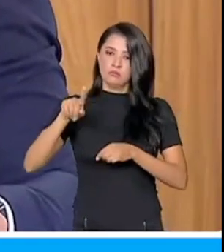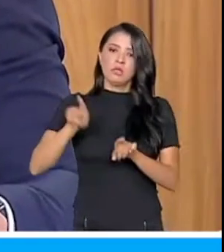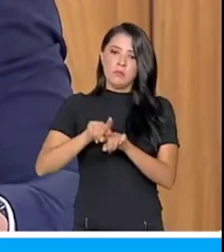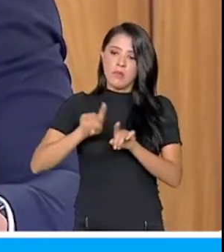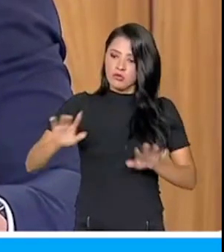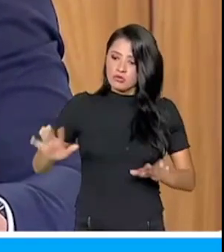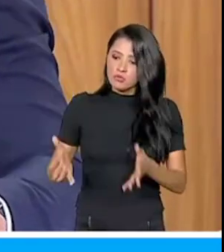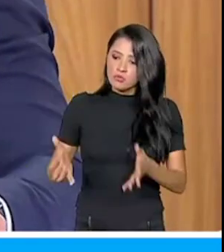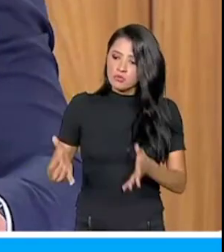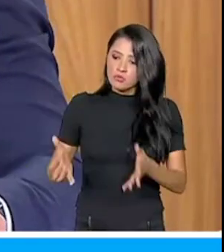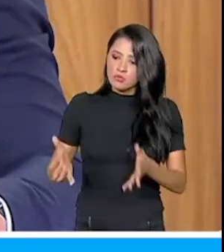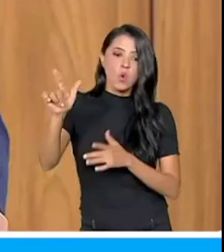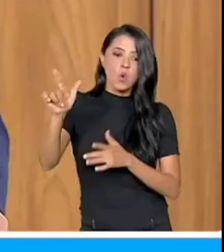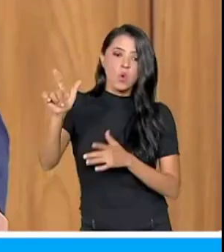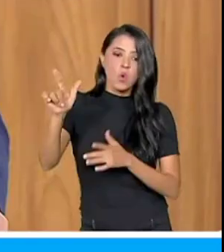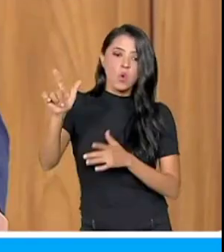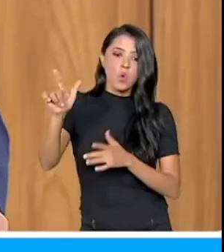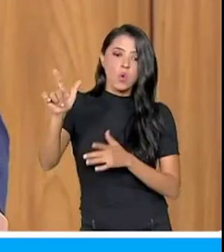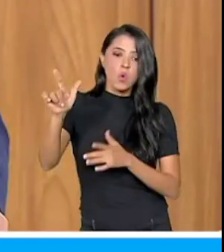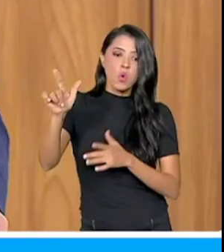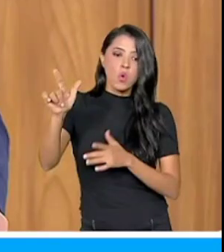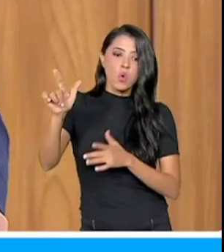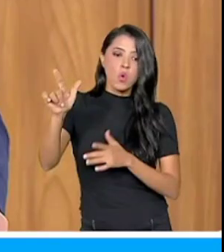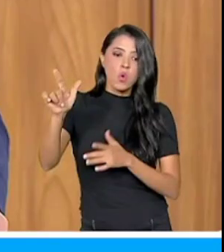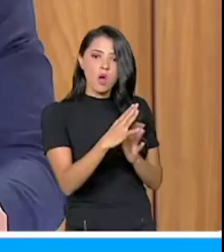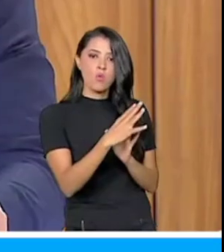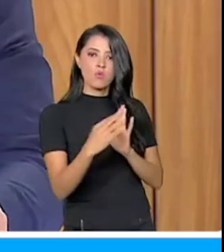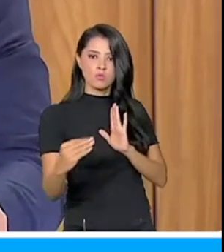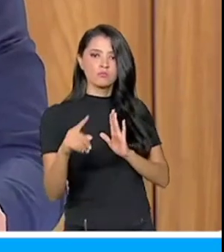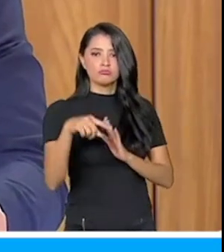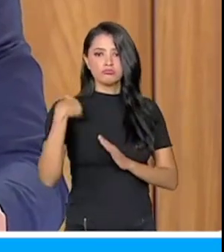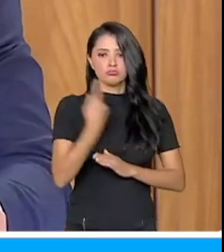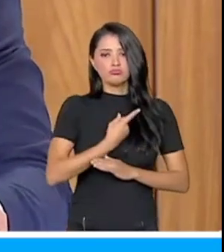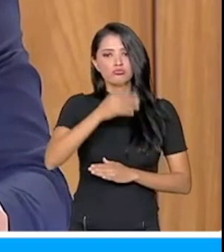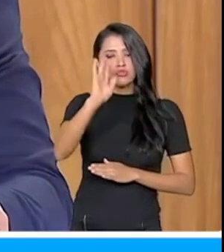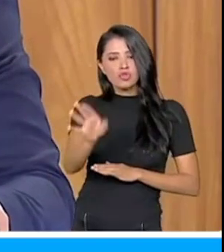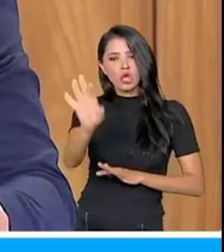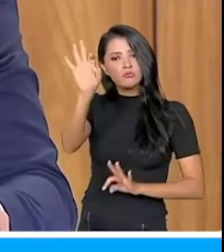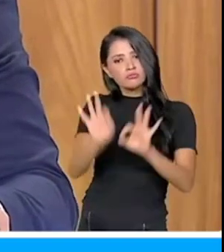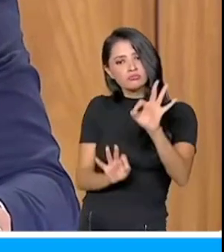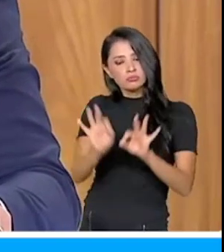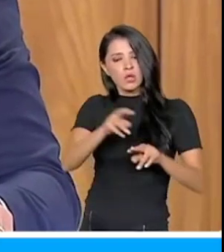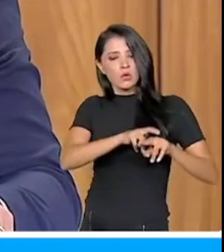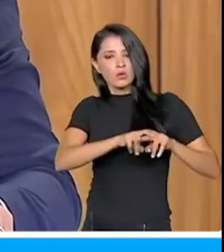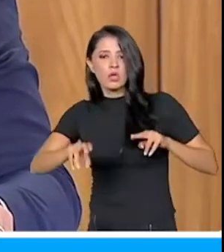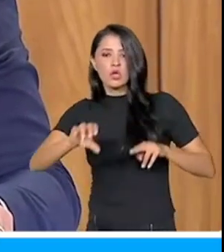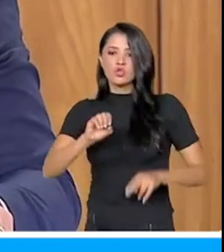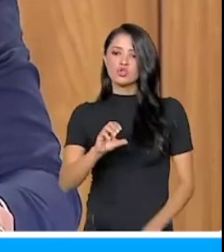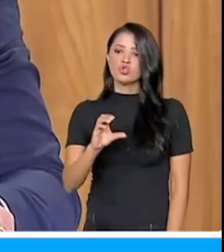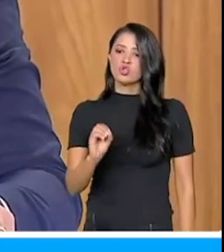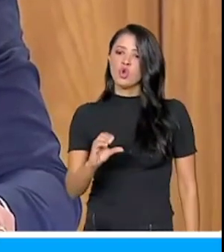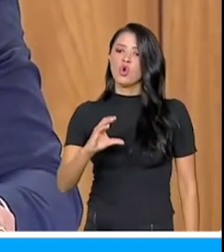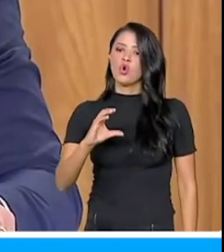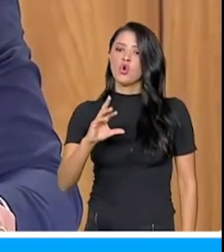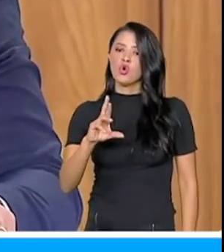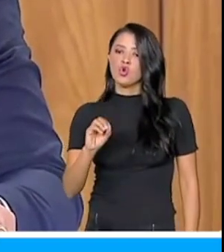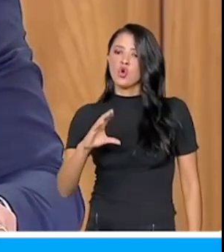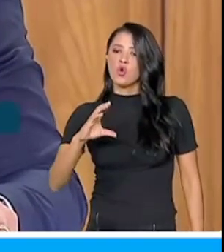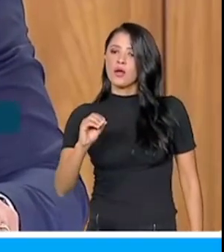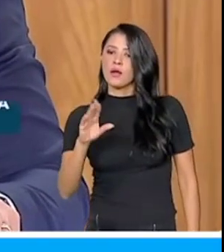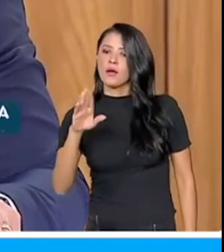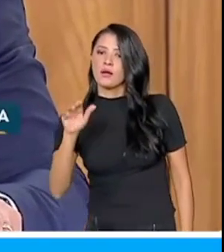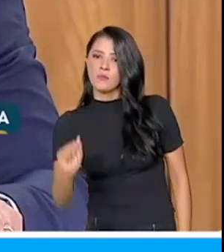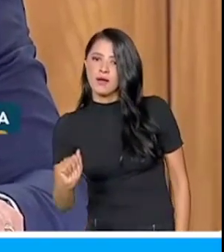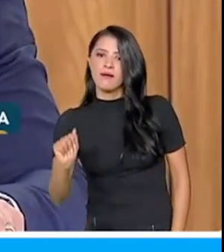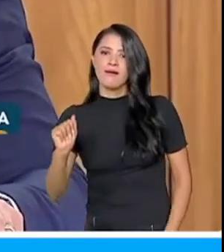outras cidades a buscar o mesmo caminho. E nós já estamos estruturando o trem Sorocaba-São Paulo, que a gente pretende leiloar em